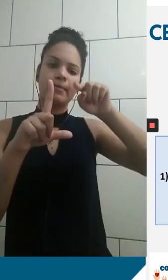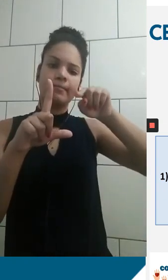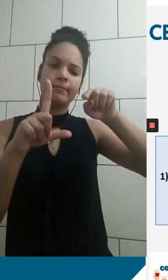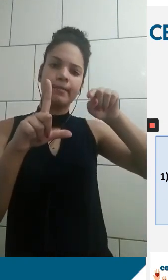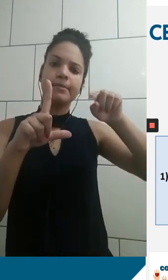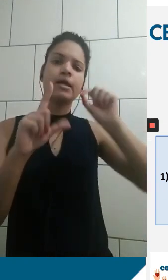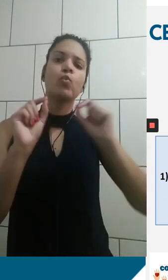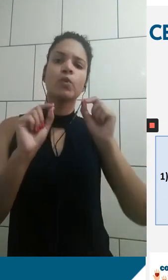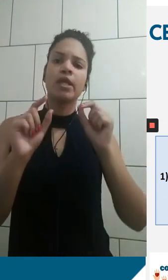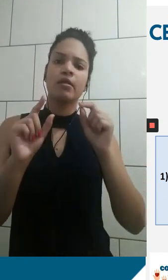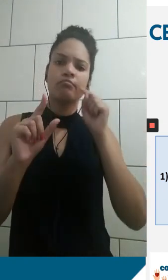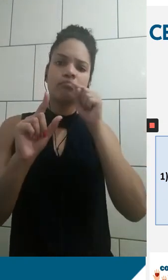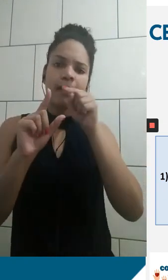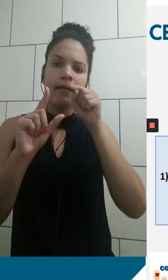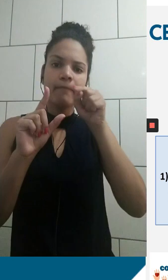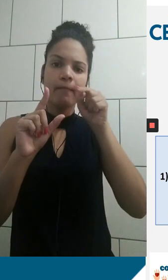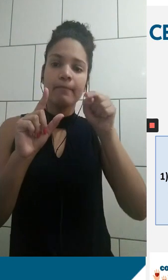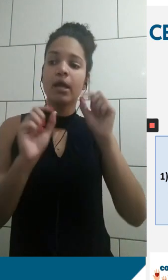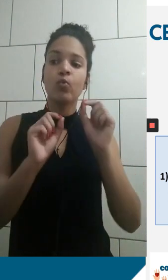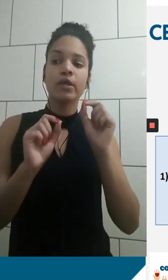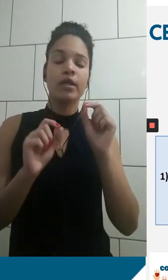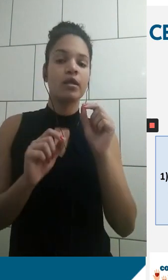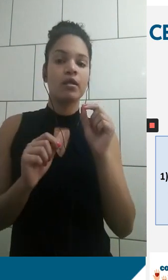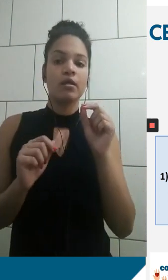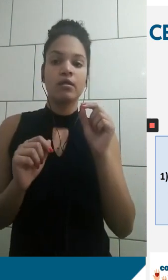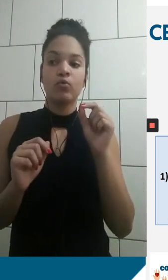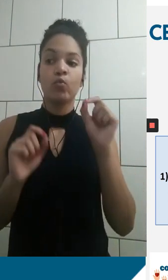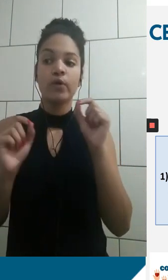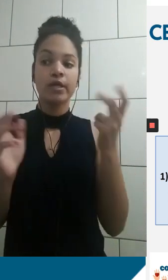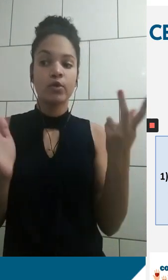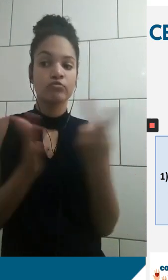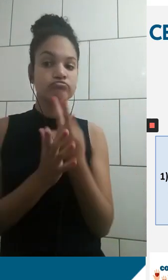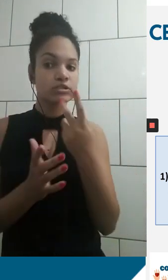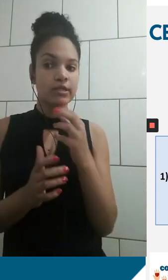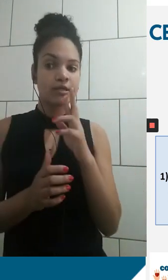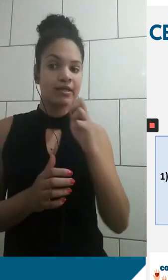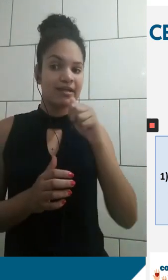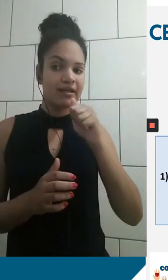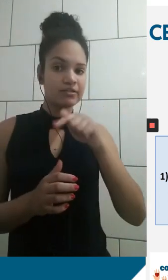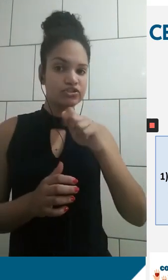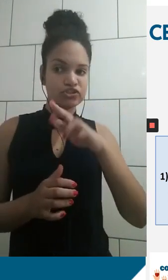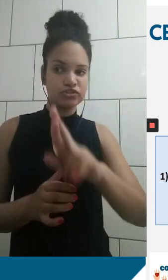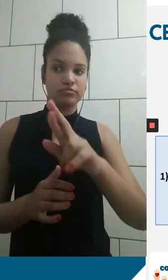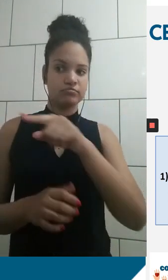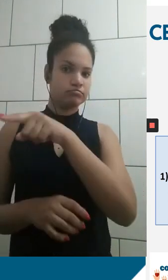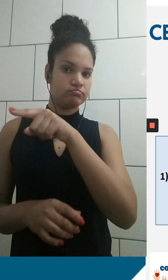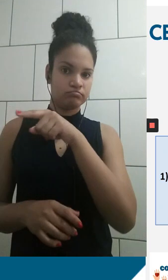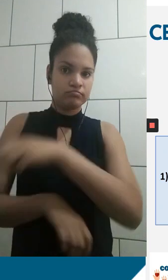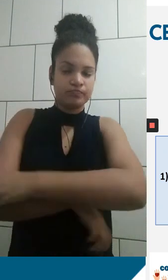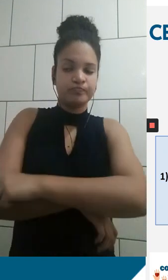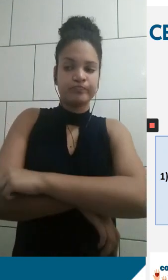que reagem com essa enzima colinesterase, CHE. Então, à medida em que